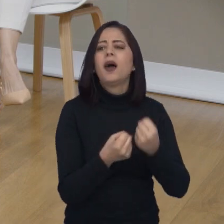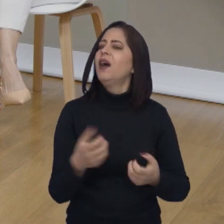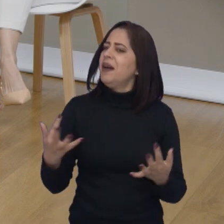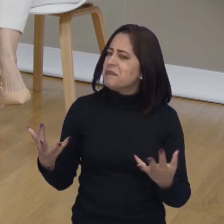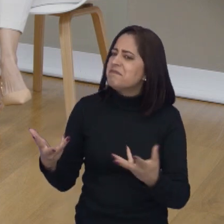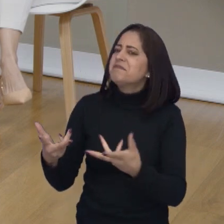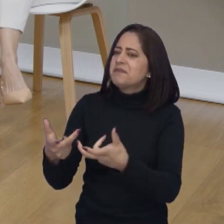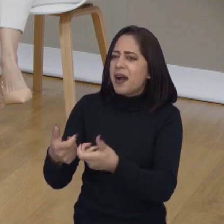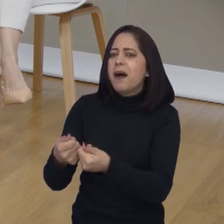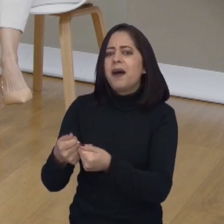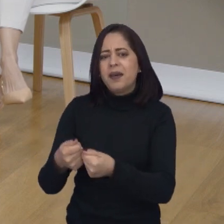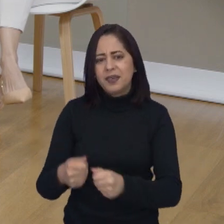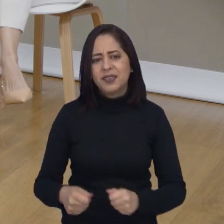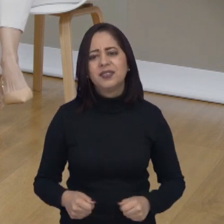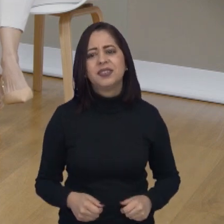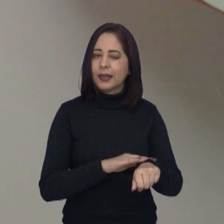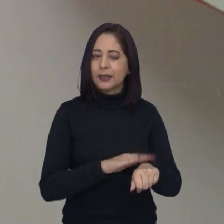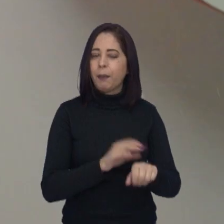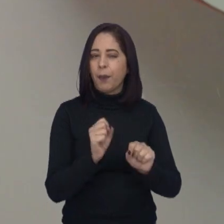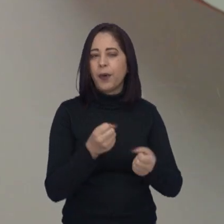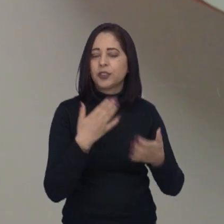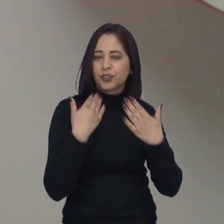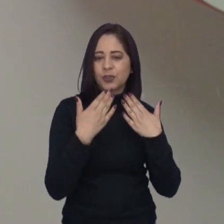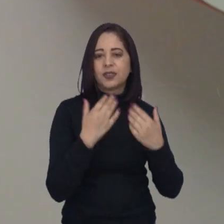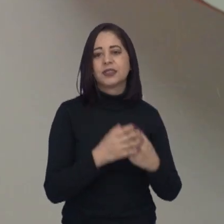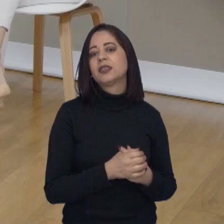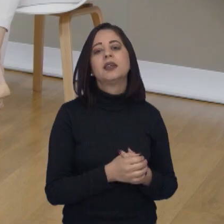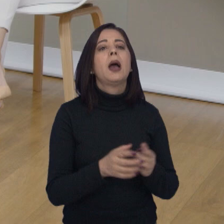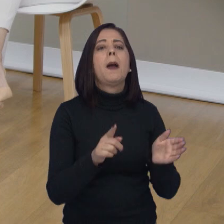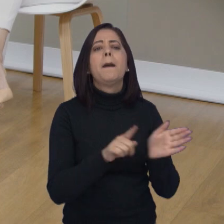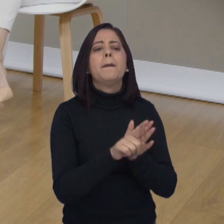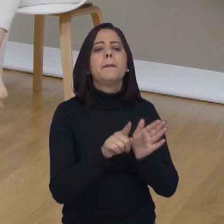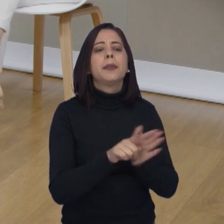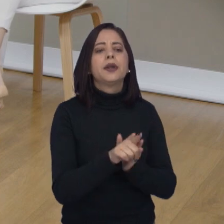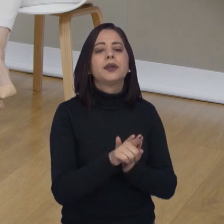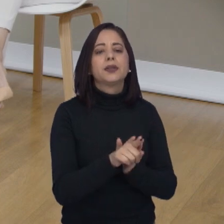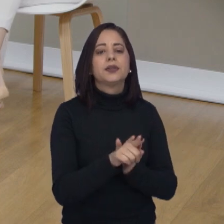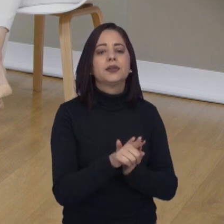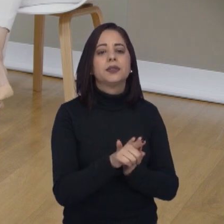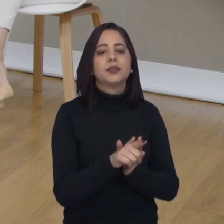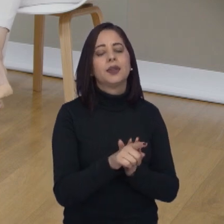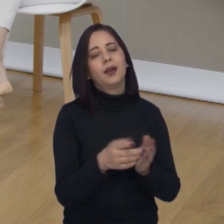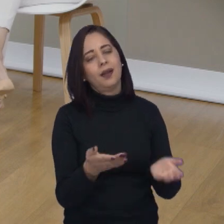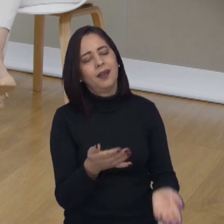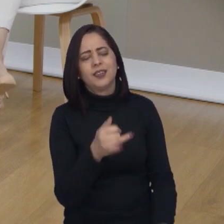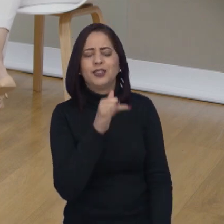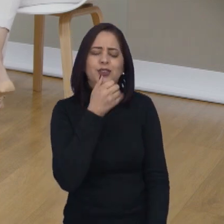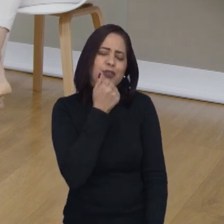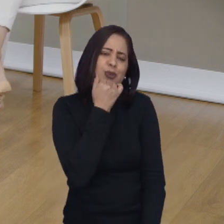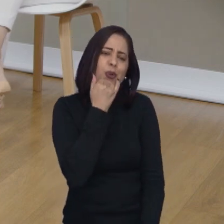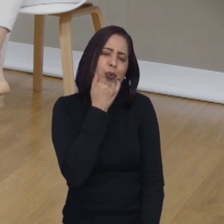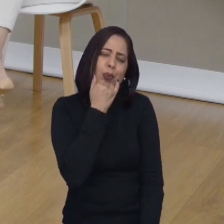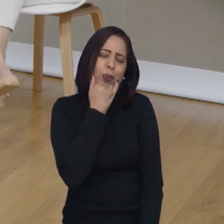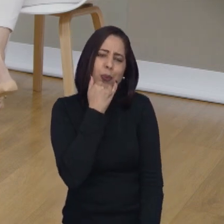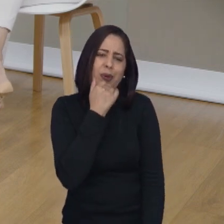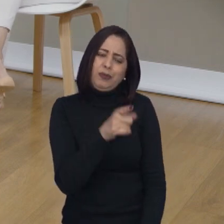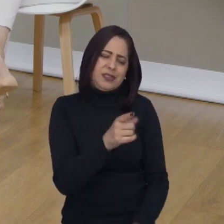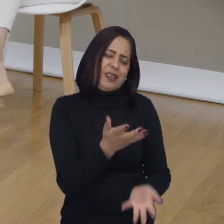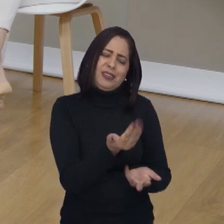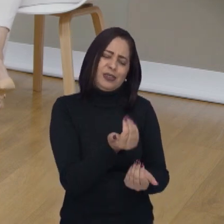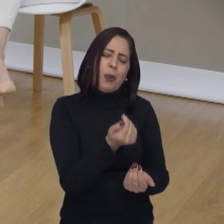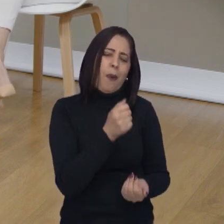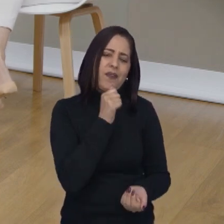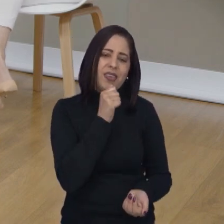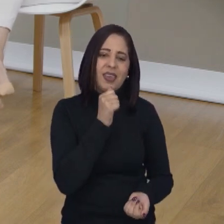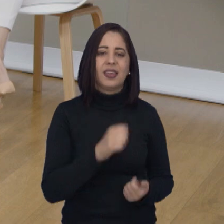é maravilhoso, né? Muito bom, muito bom. Deixa eu perguntar para a senhora, senhora tão jovem, desculpa você. Por favor. A